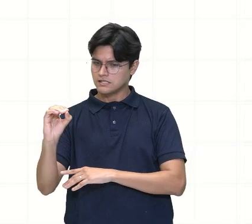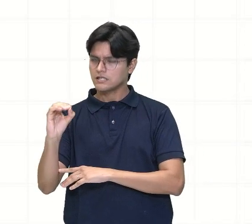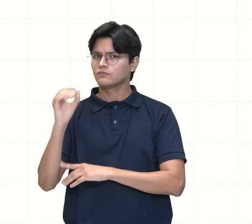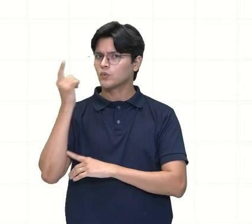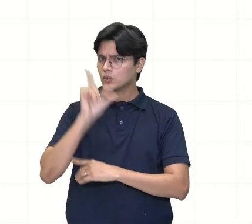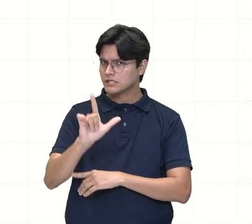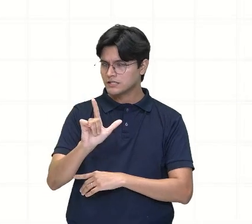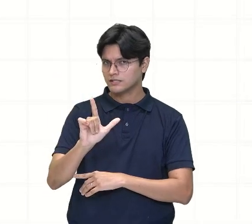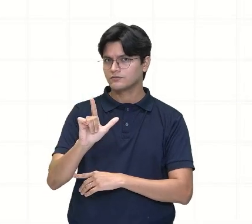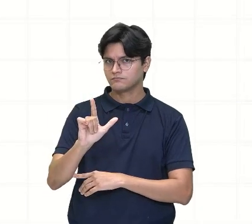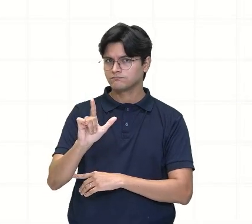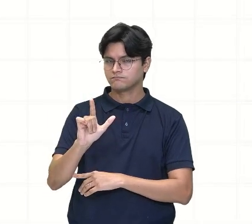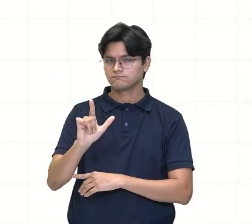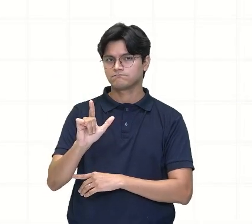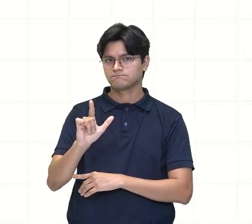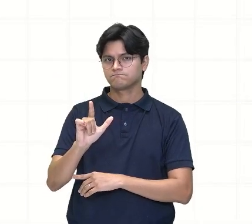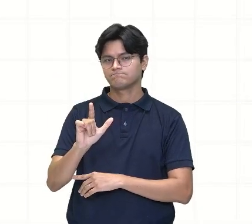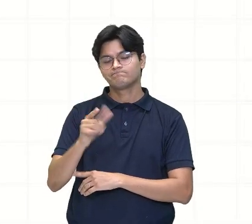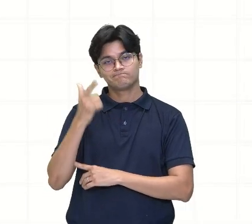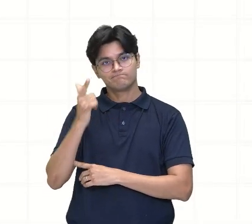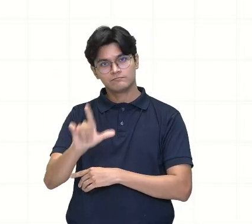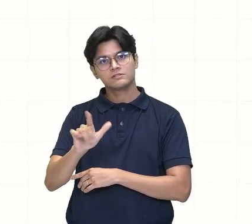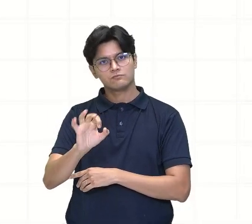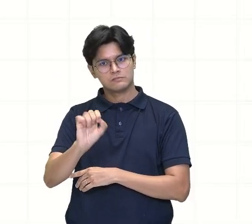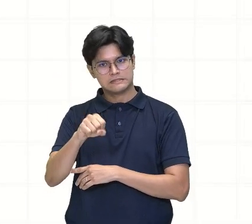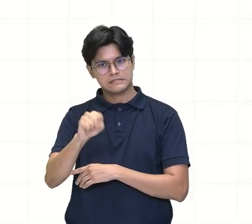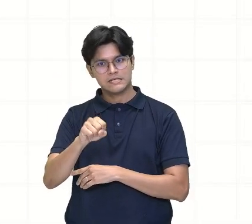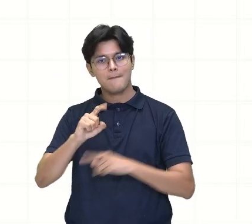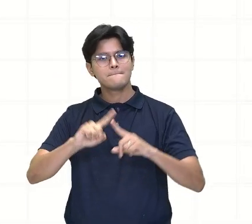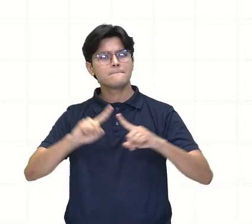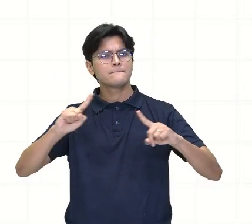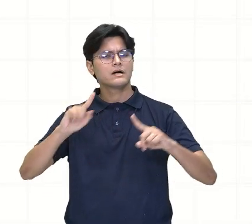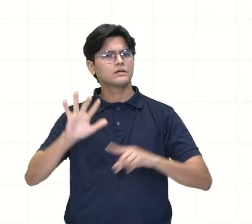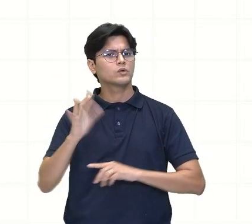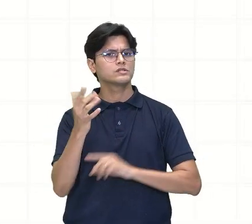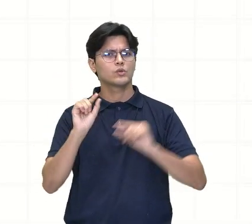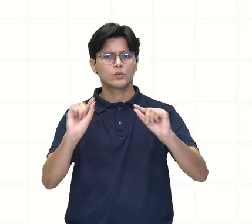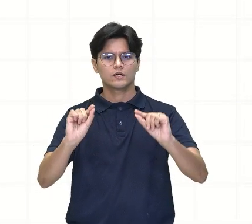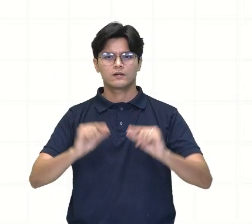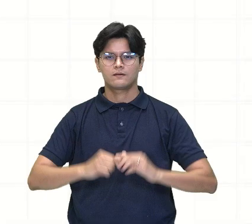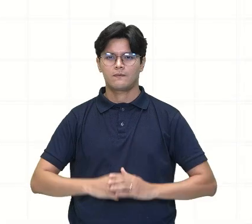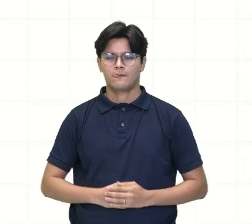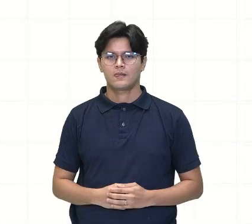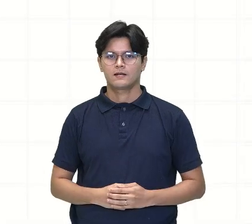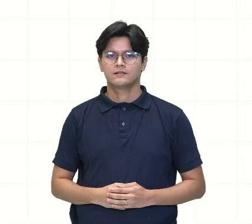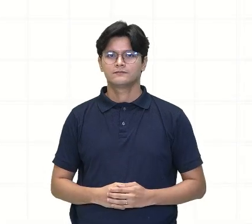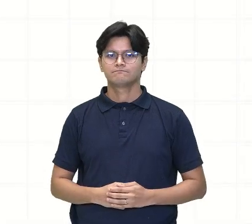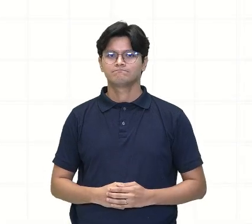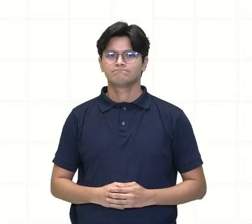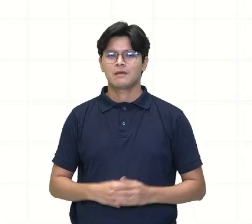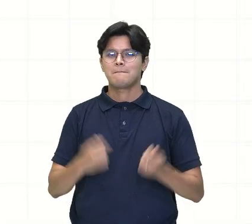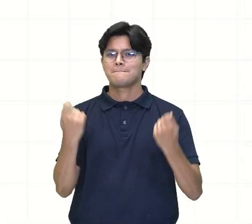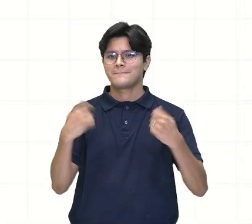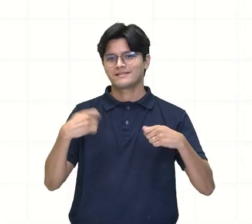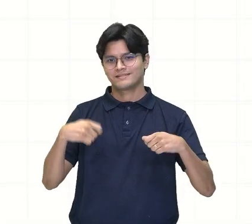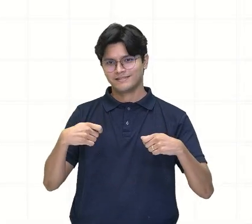que 450, conseguiu. Só que o que aconteceu foi que ele ficou devendo